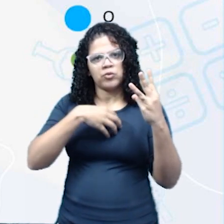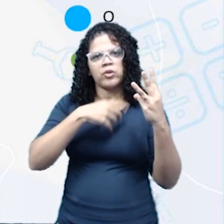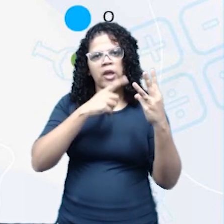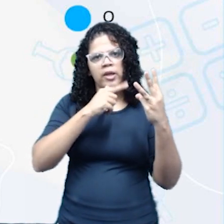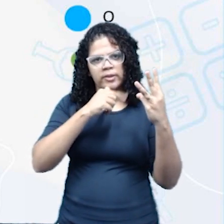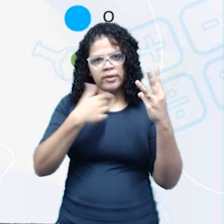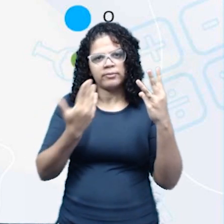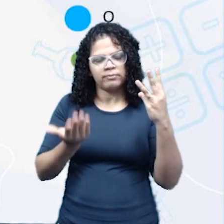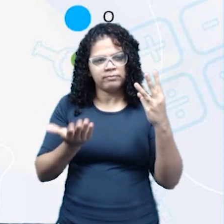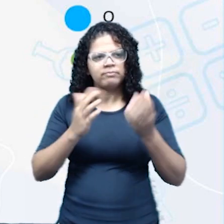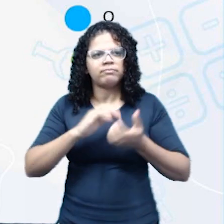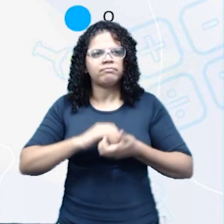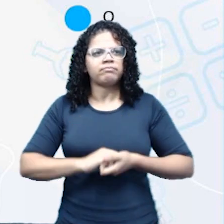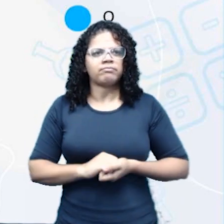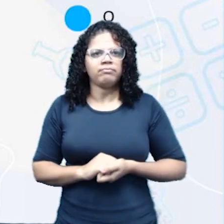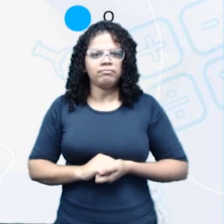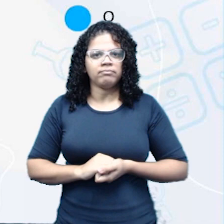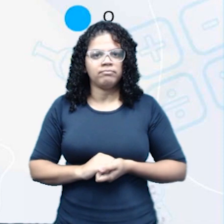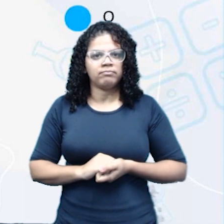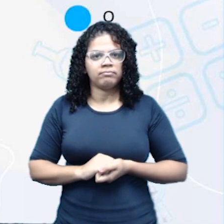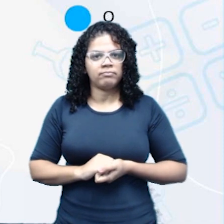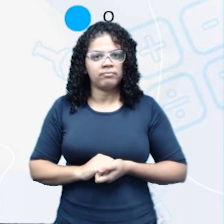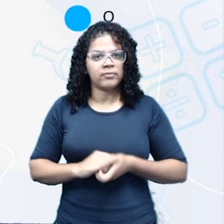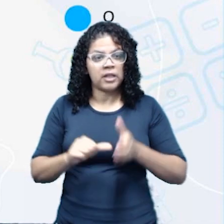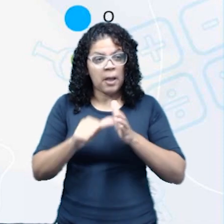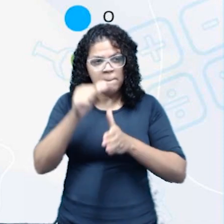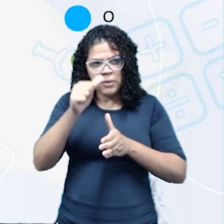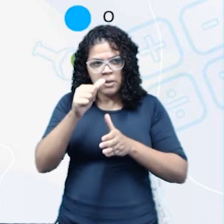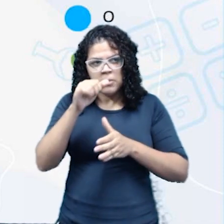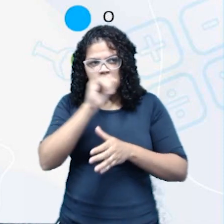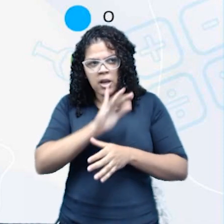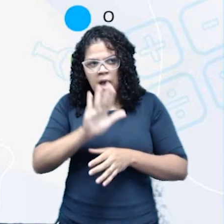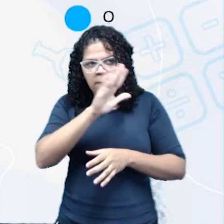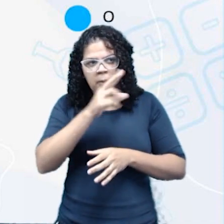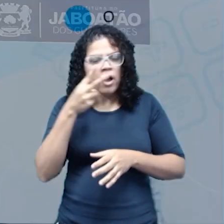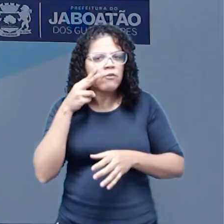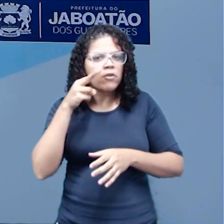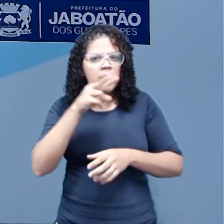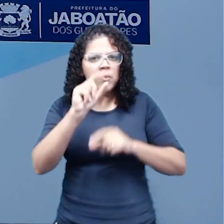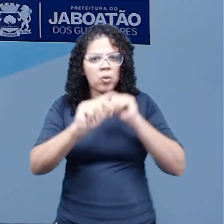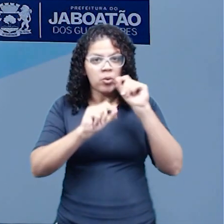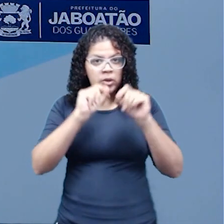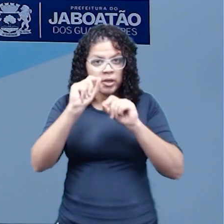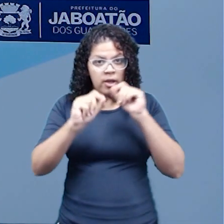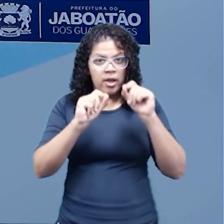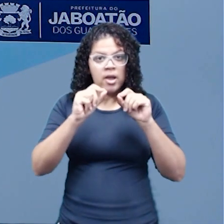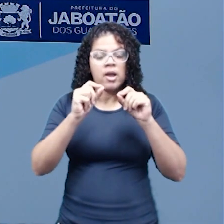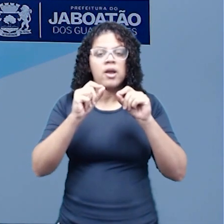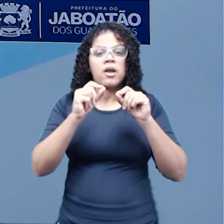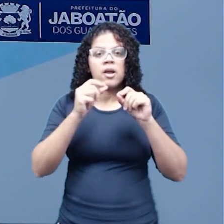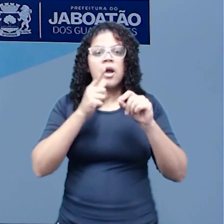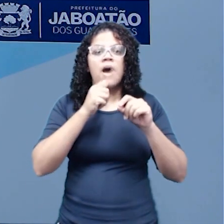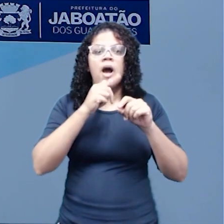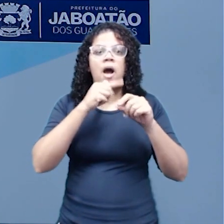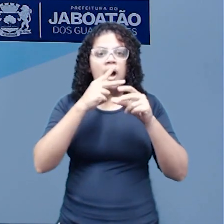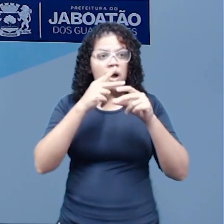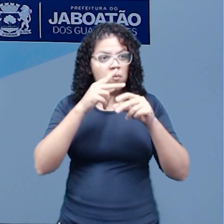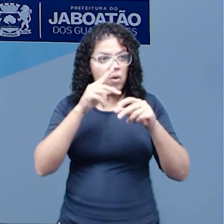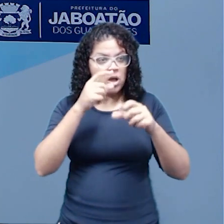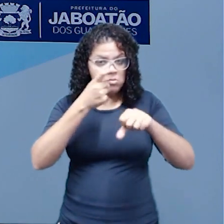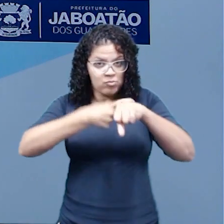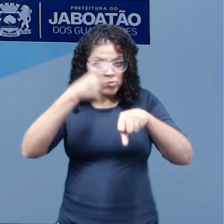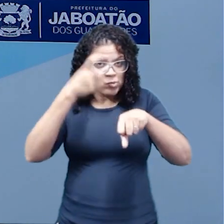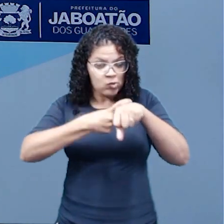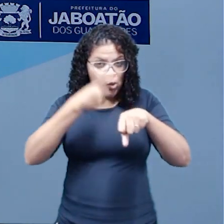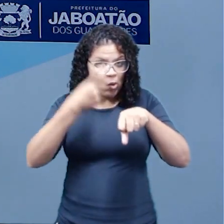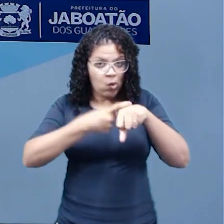Nessa forma aqui, a gente está vendo o estado físico, a água no estado sólido, certo?